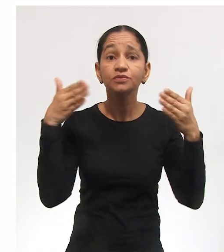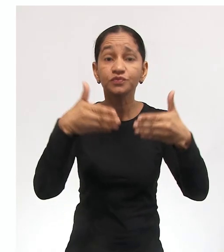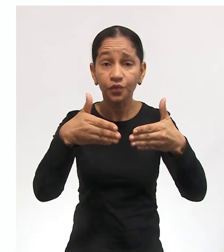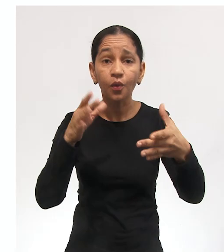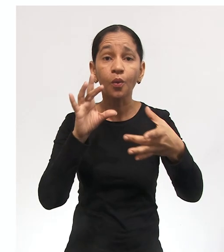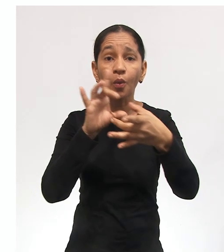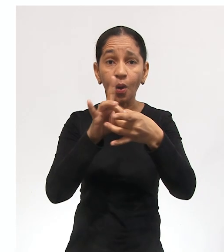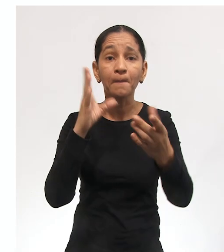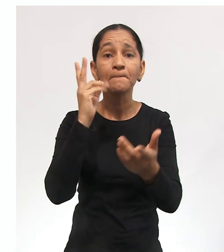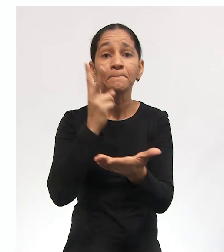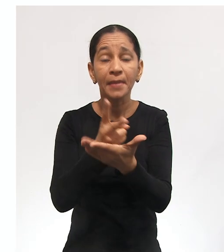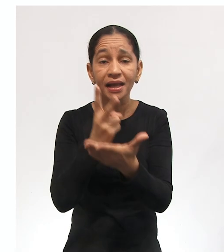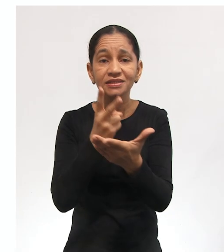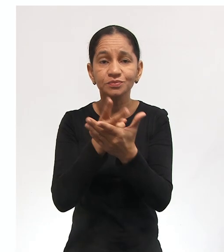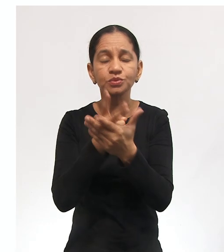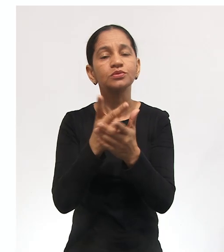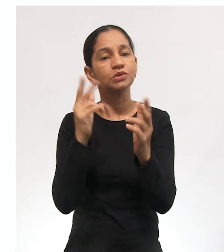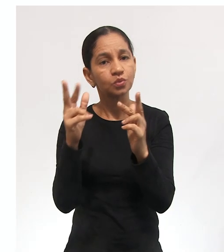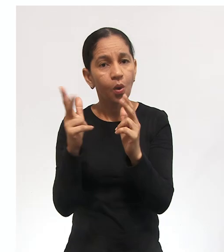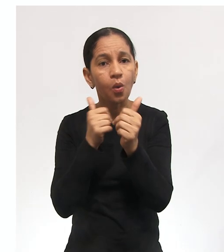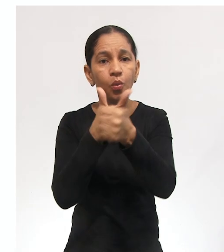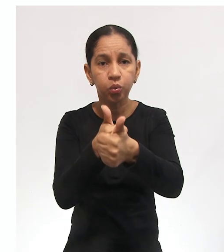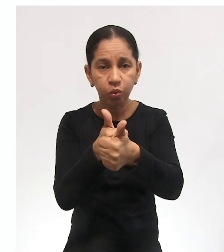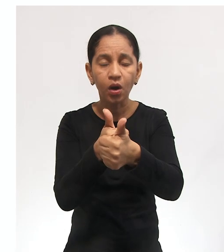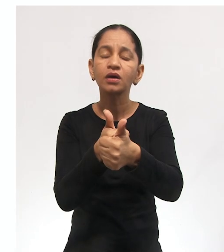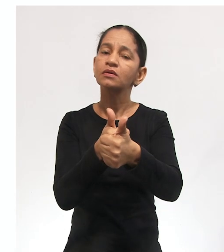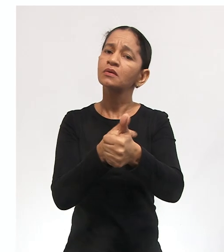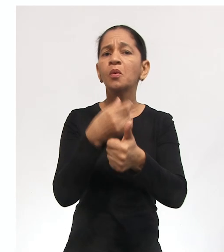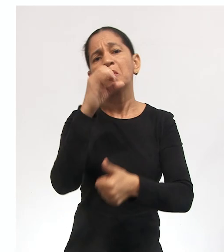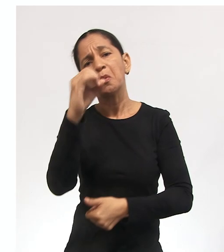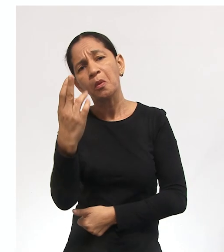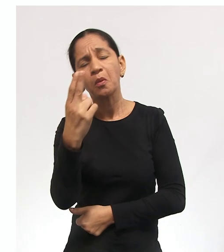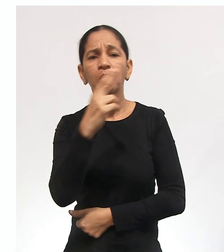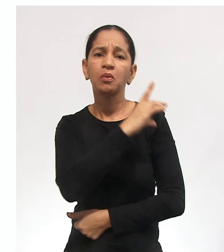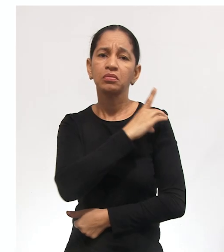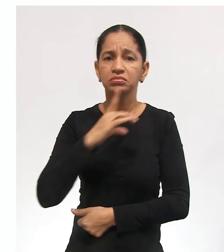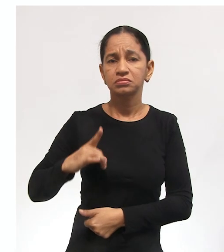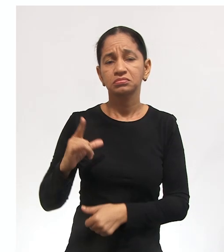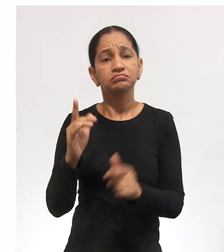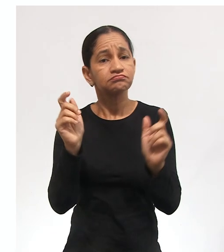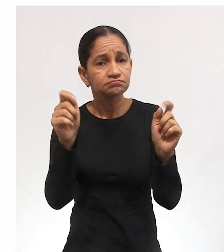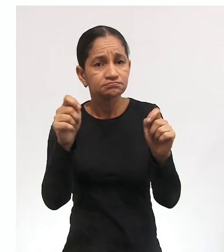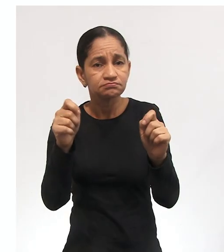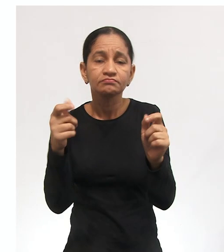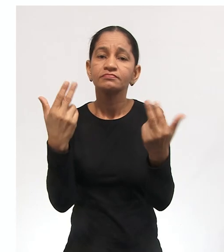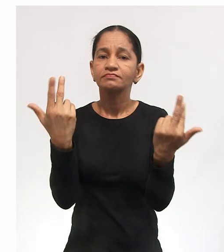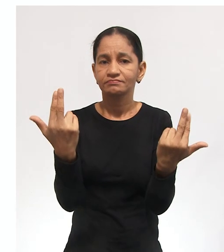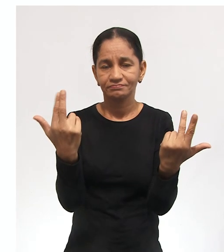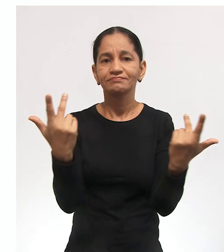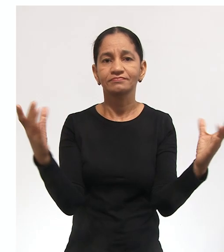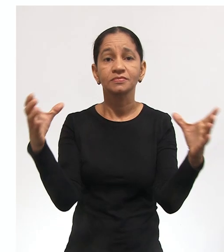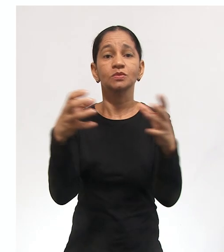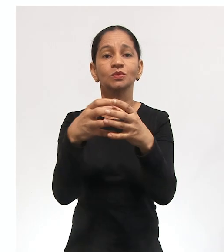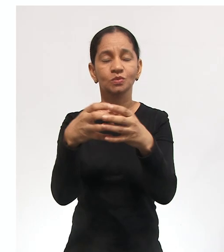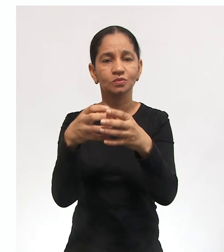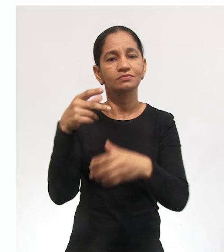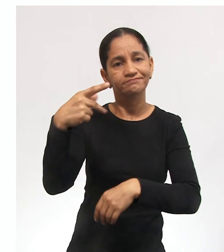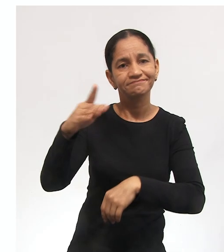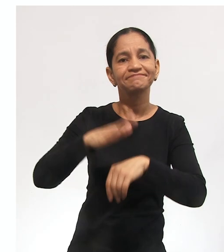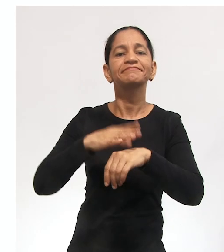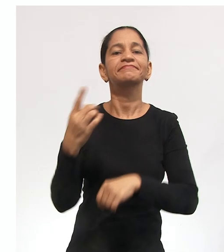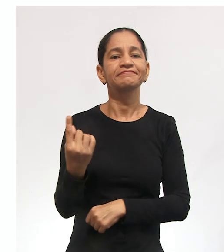em comum, que elas têm uma atuação coordenada ou subordinada, a gente vai estar diante de um grupo